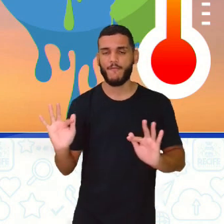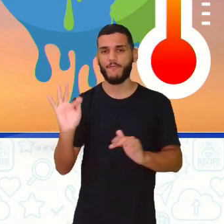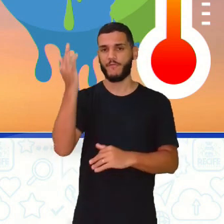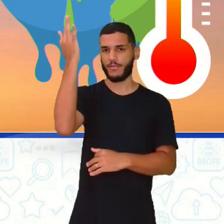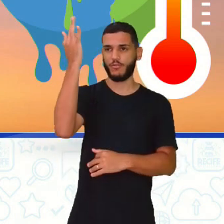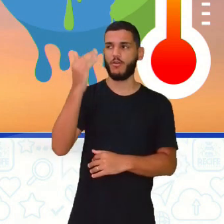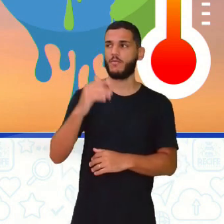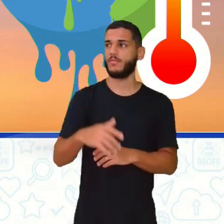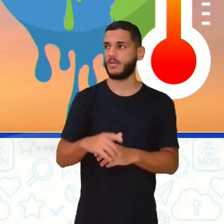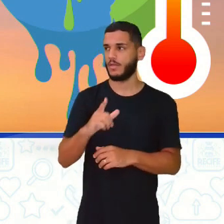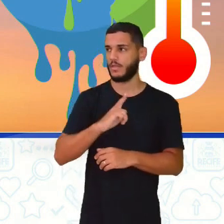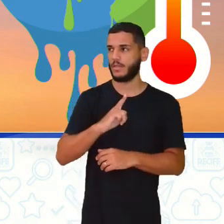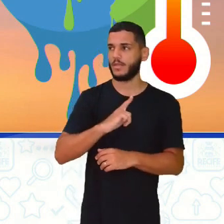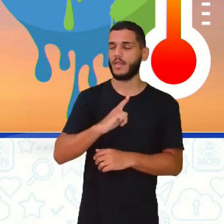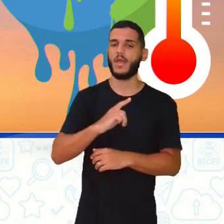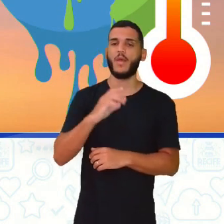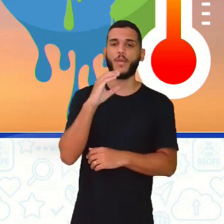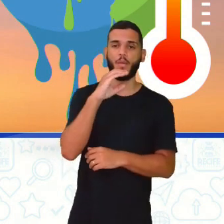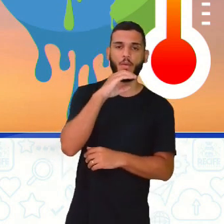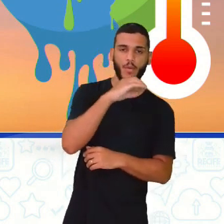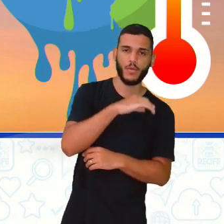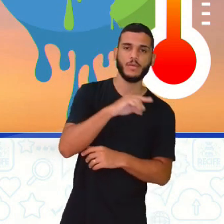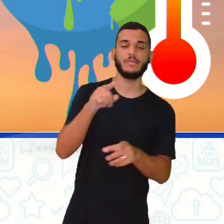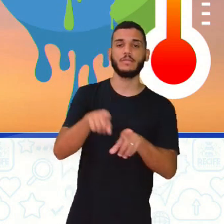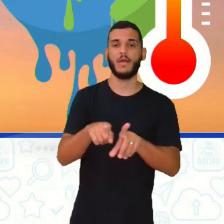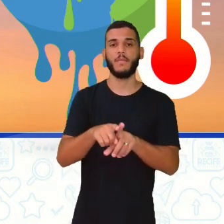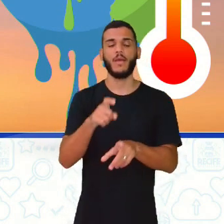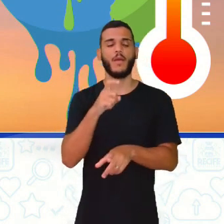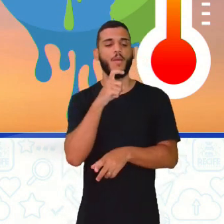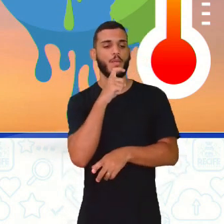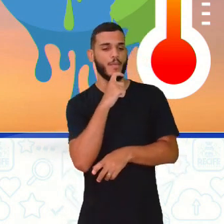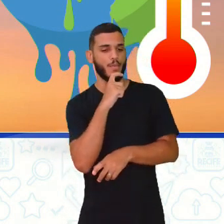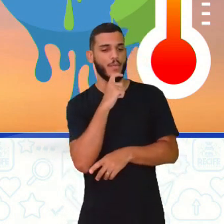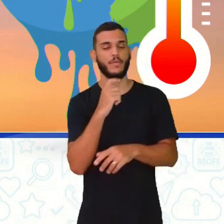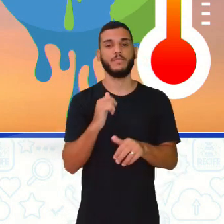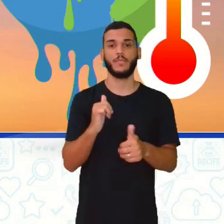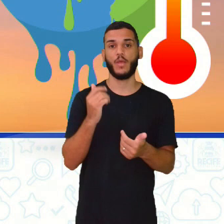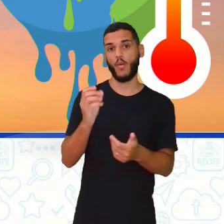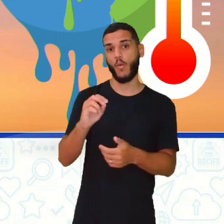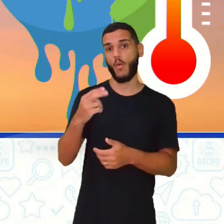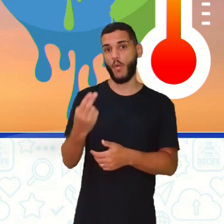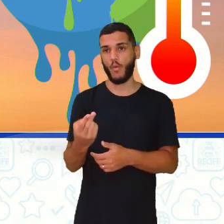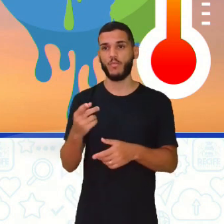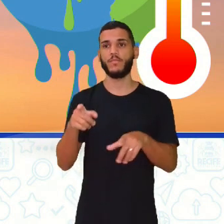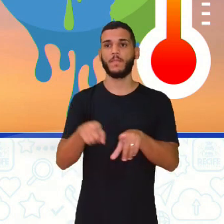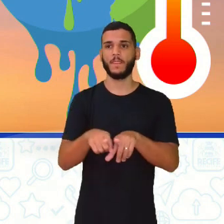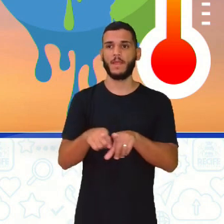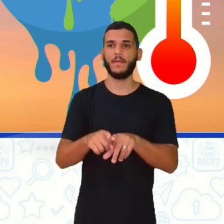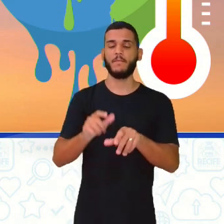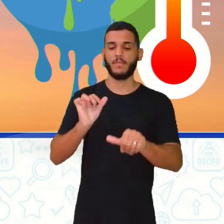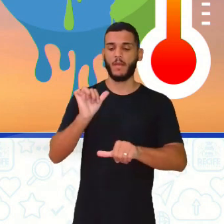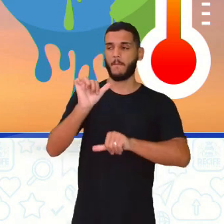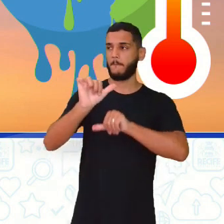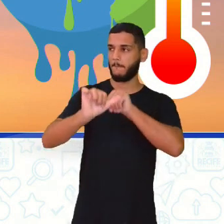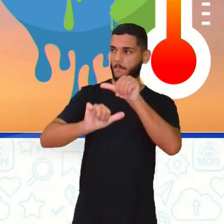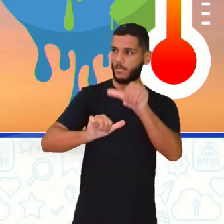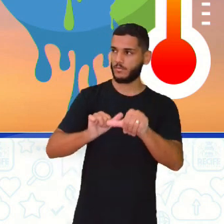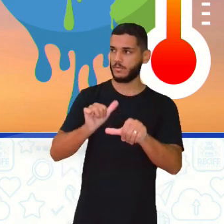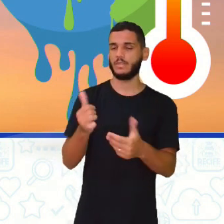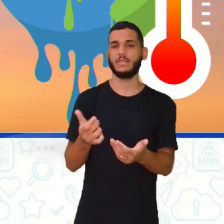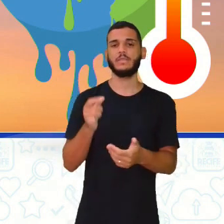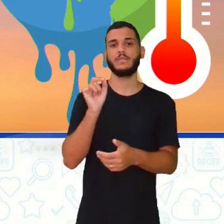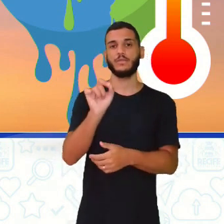ao resfriamento ou às mudanças de estado físico. E aí, esses corpos, eles tendem a